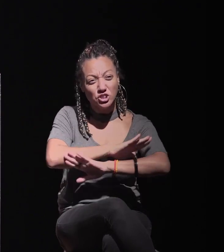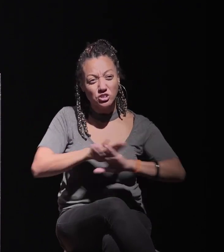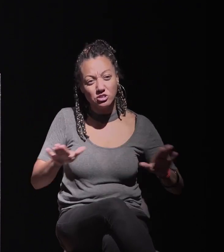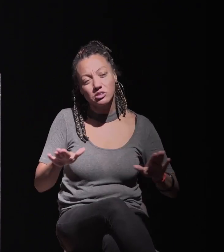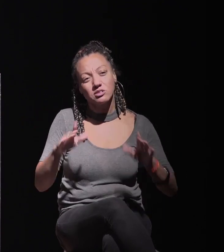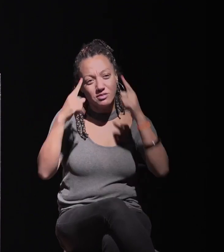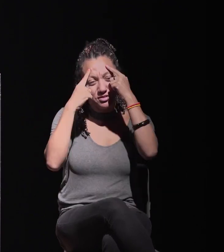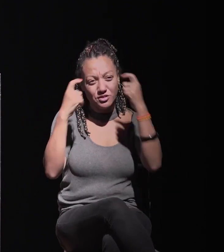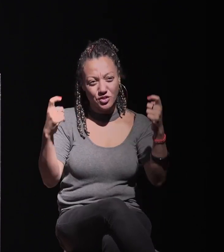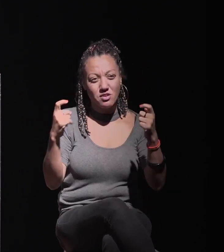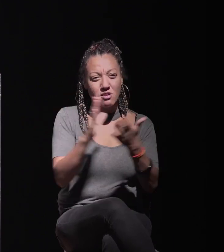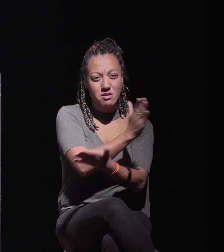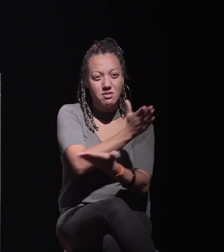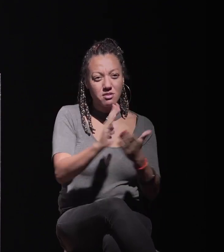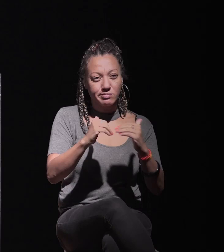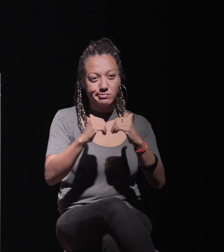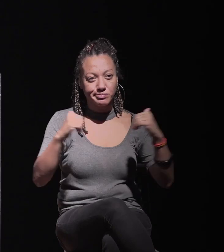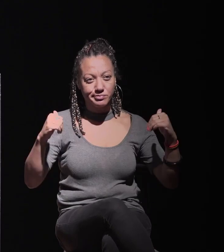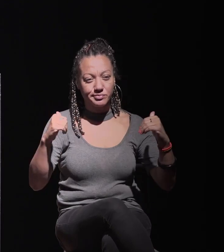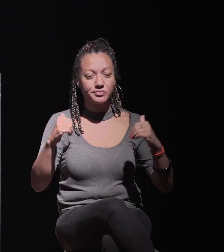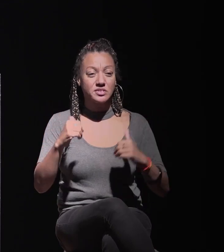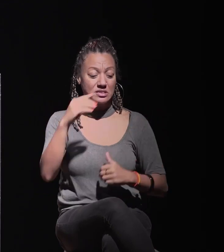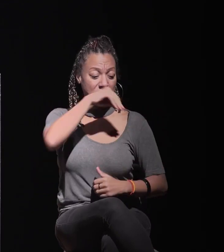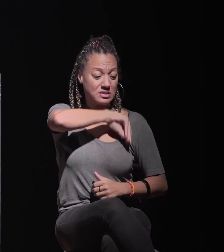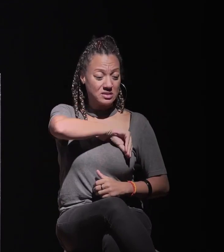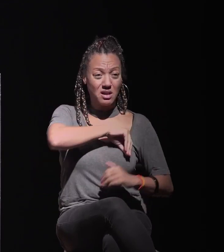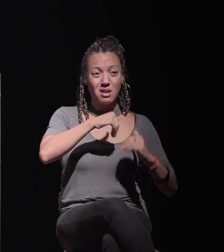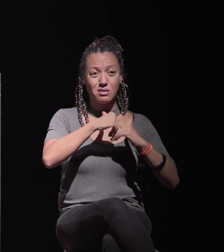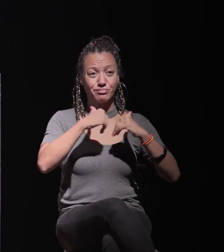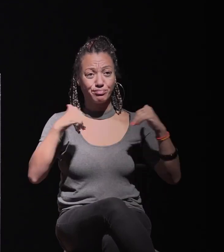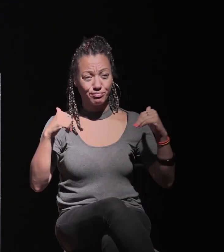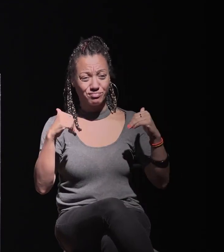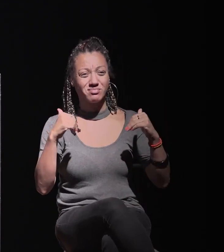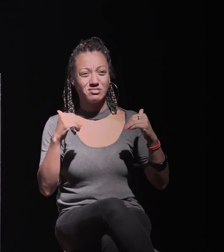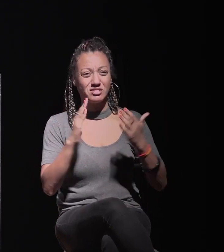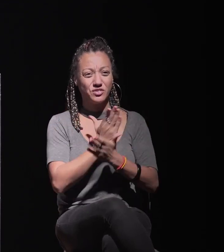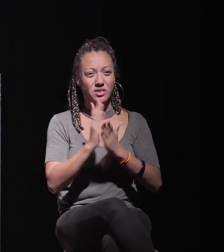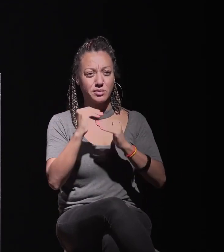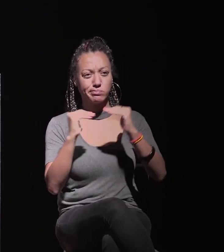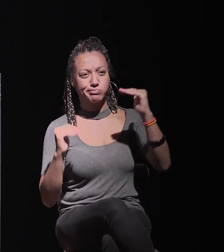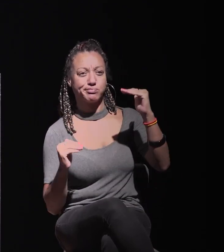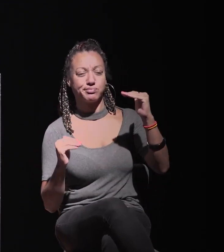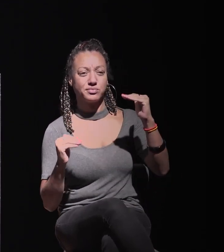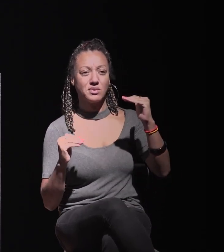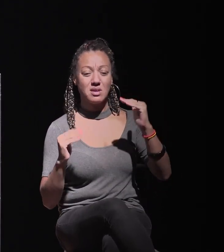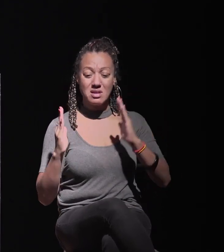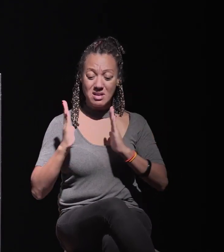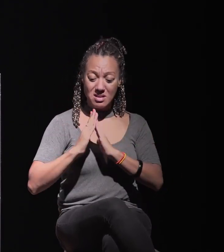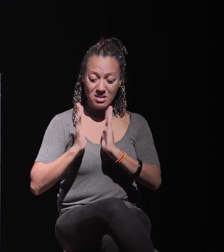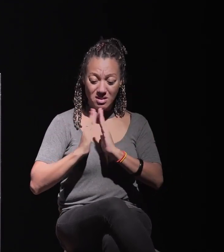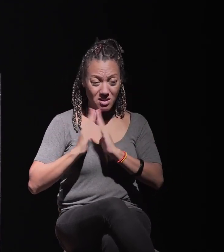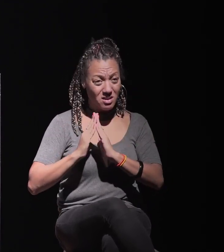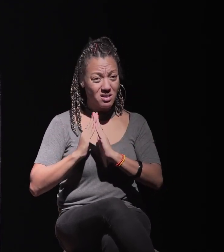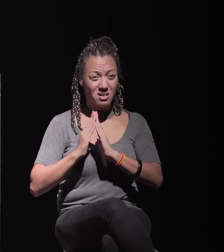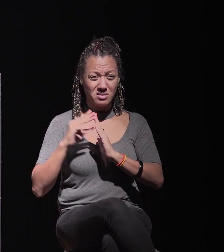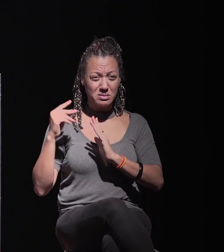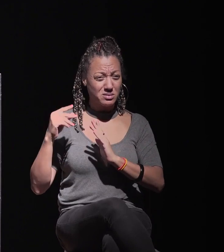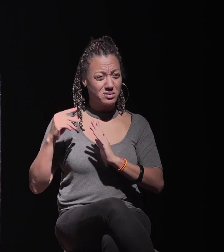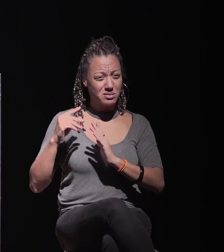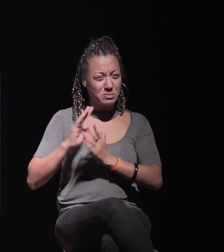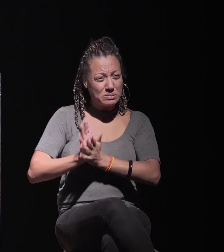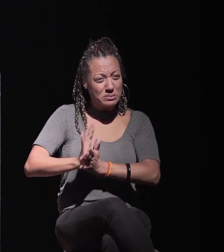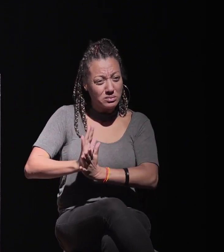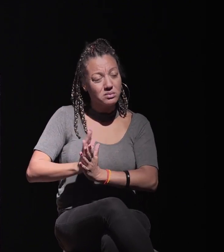sexista, a desigualdade do trabalho, dentro e fora de casa, exigindo serem tratadas como iguais e